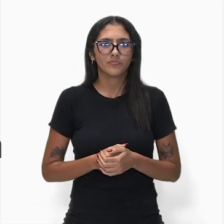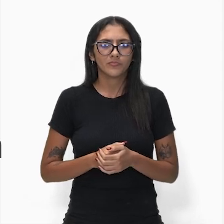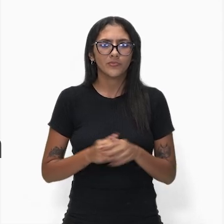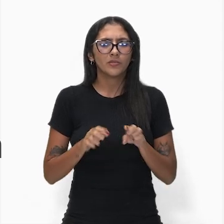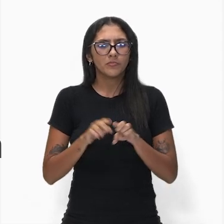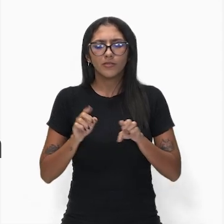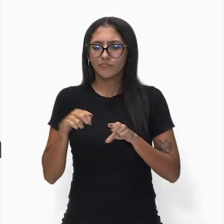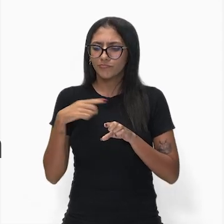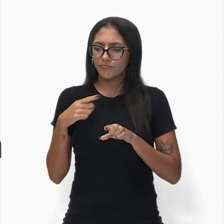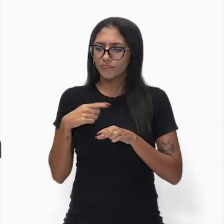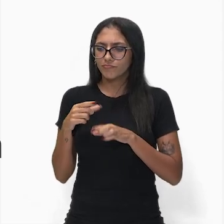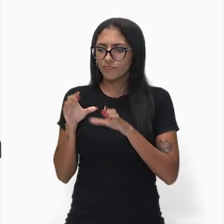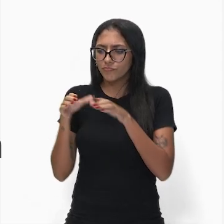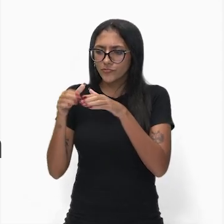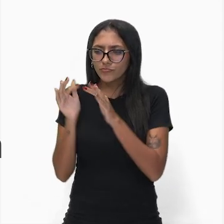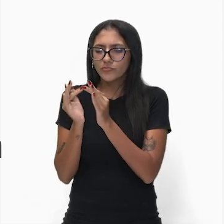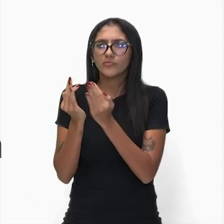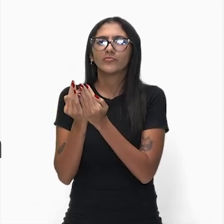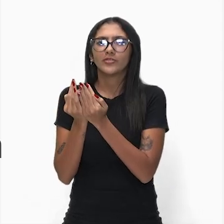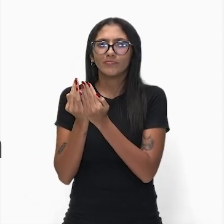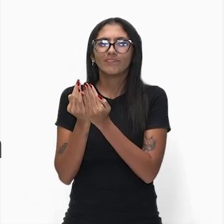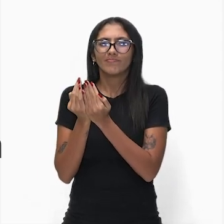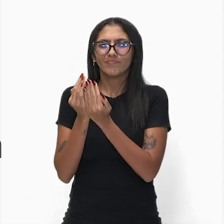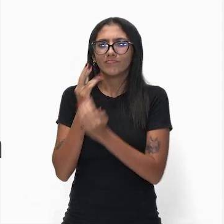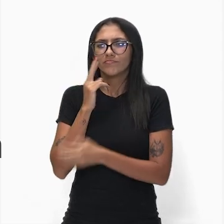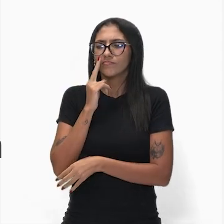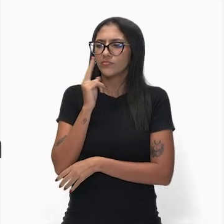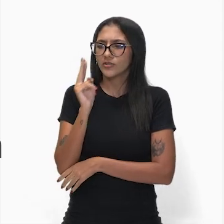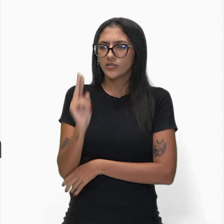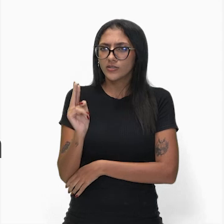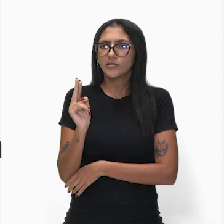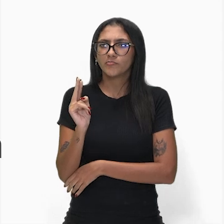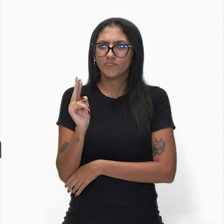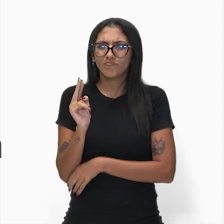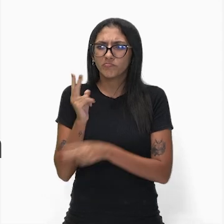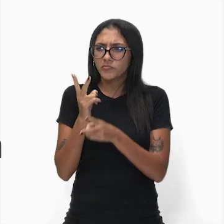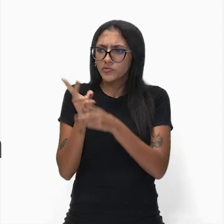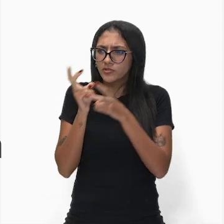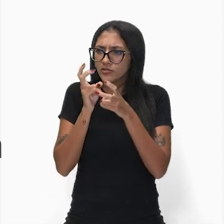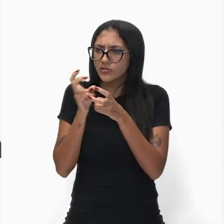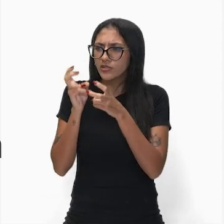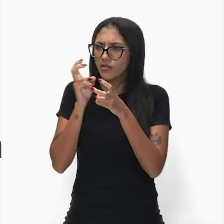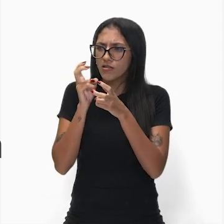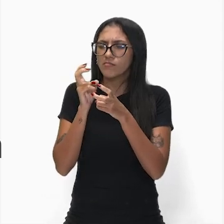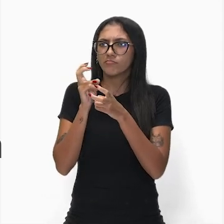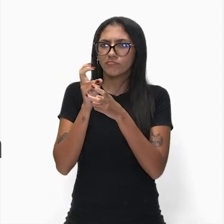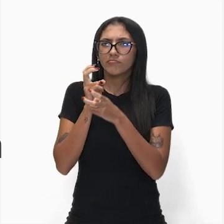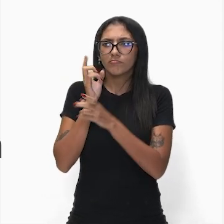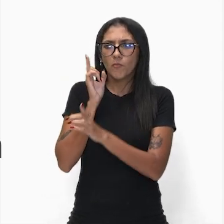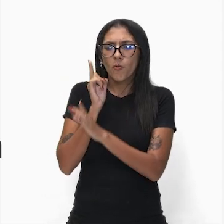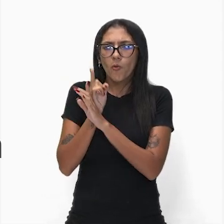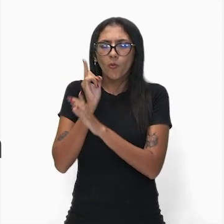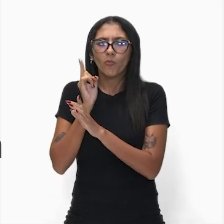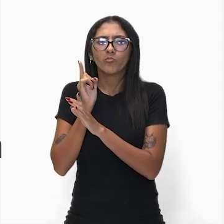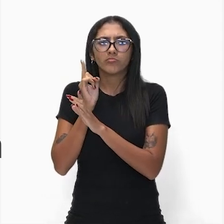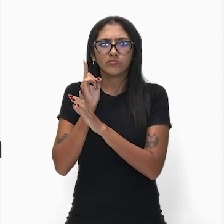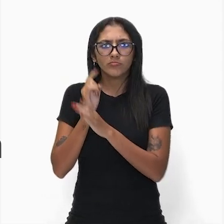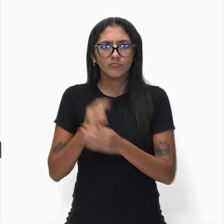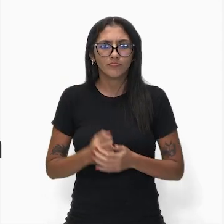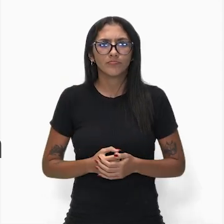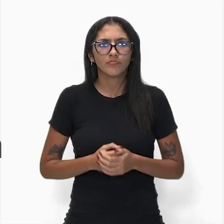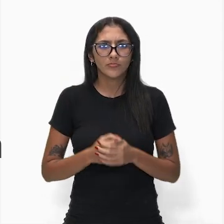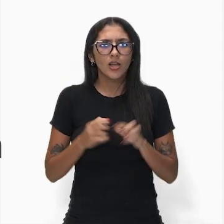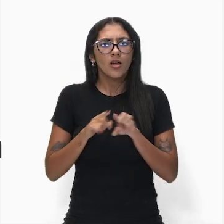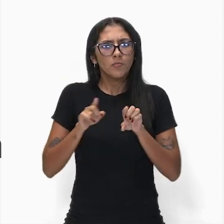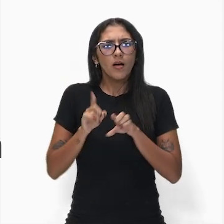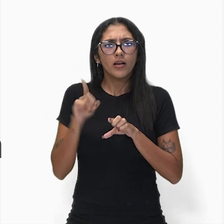estavam. Foi realmente com dificuldade que os identificou. apesar de seus olhos já terem